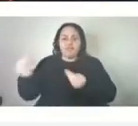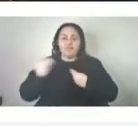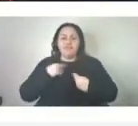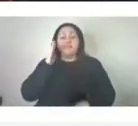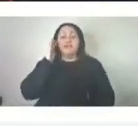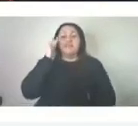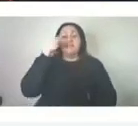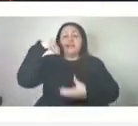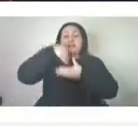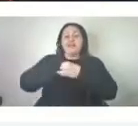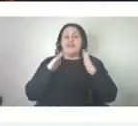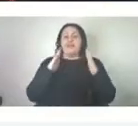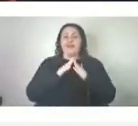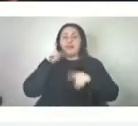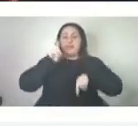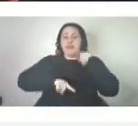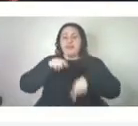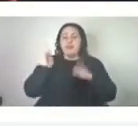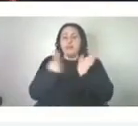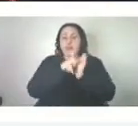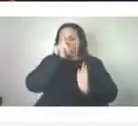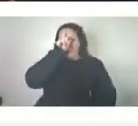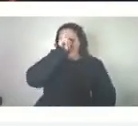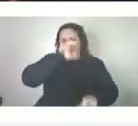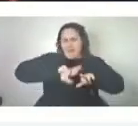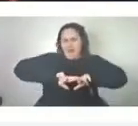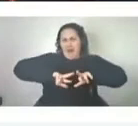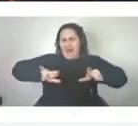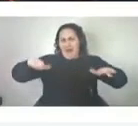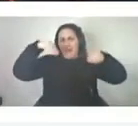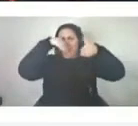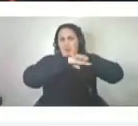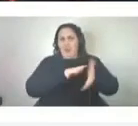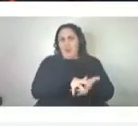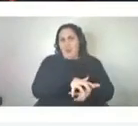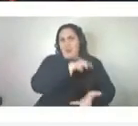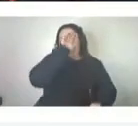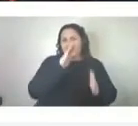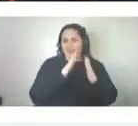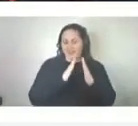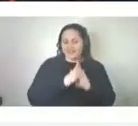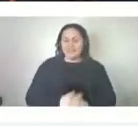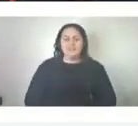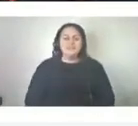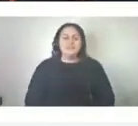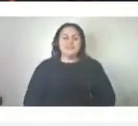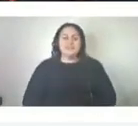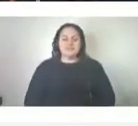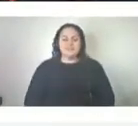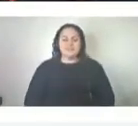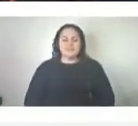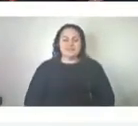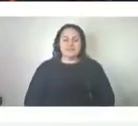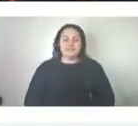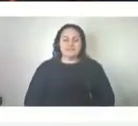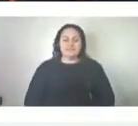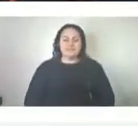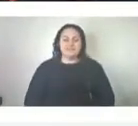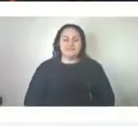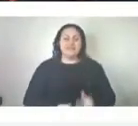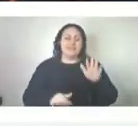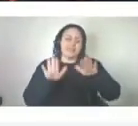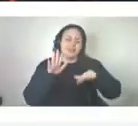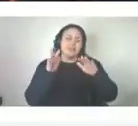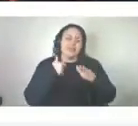material hospitalar. Pode passar. Aí tá às vezes eu uso essa apresentação para